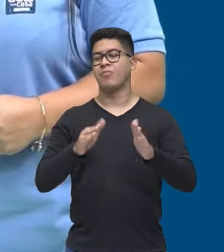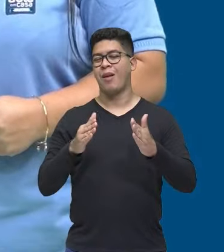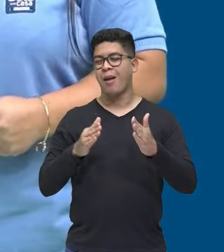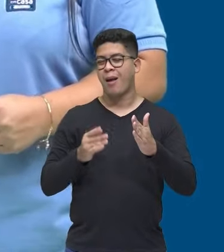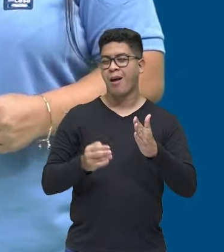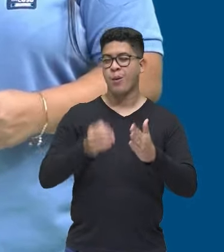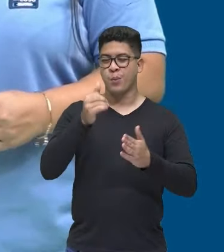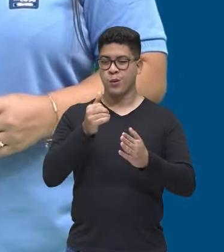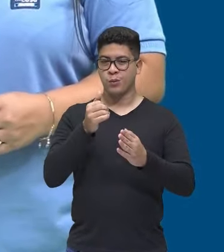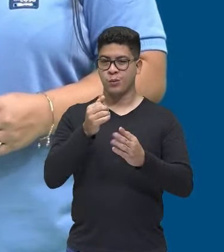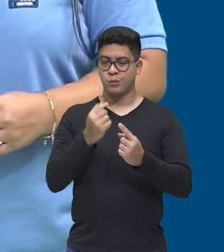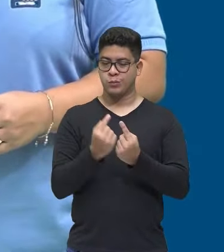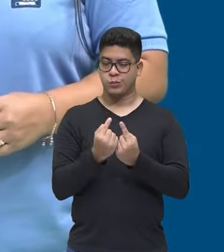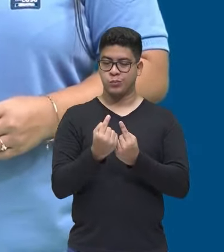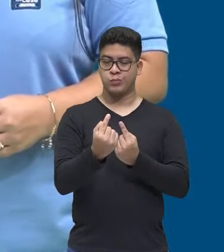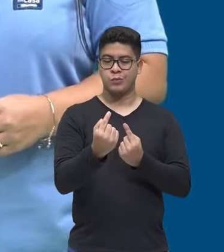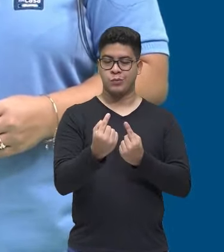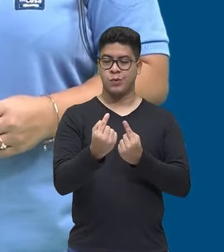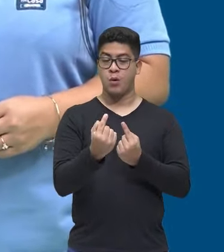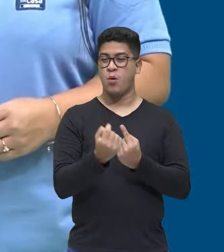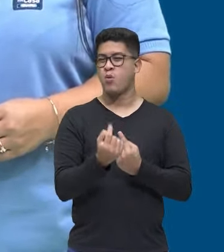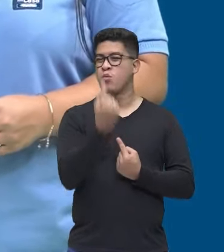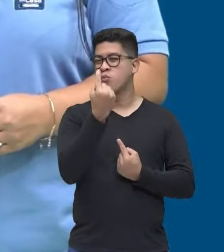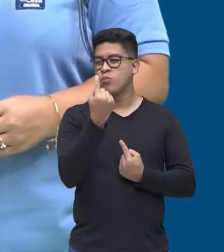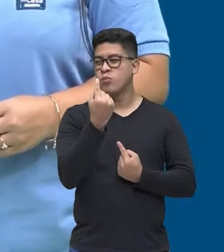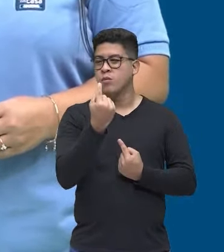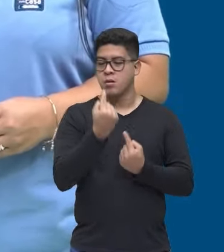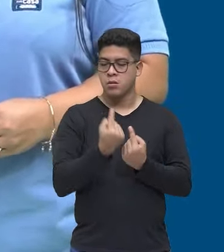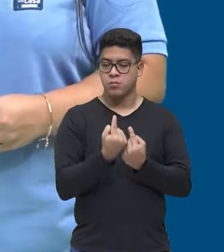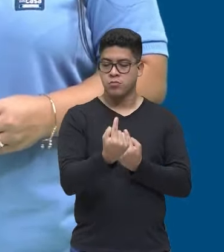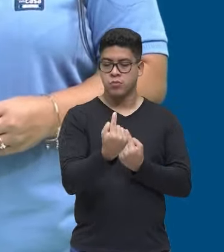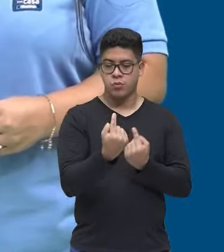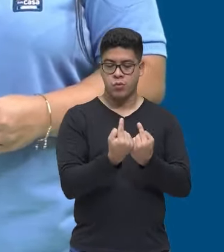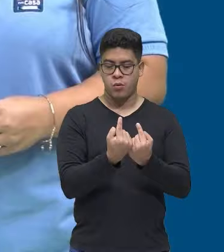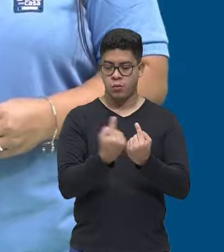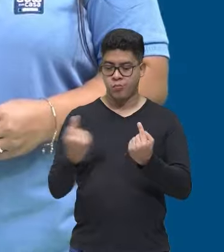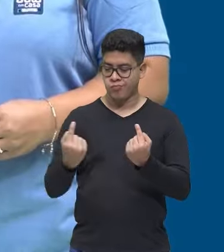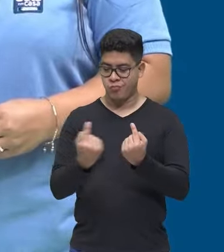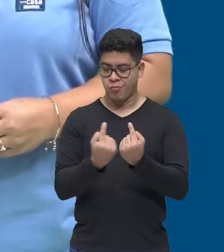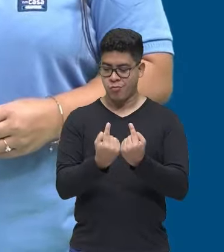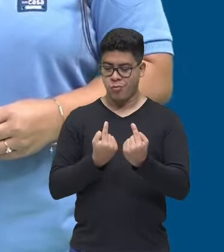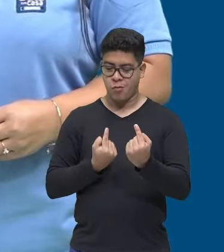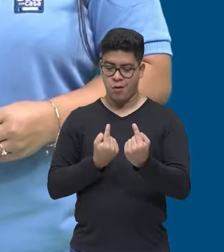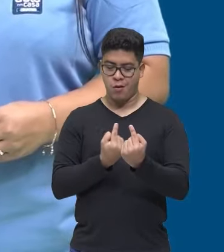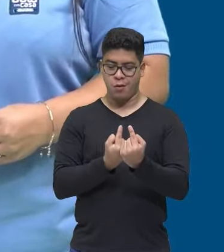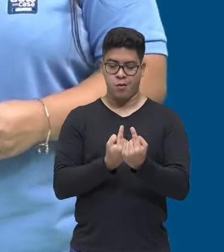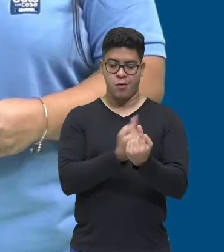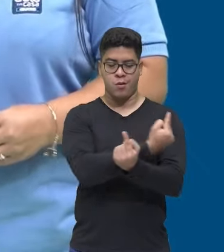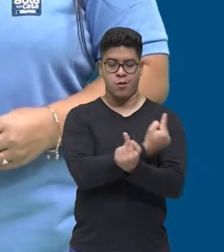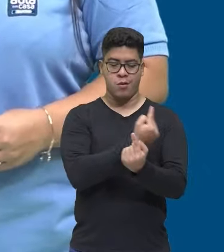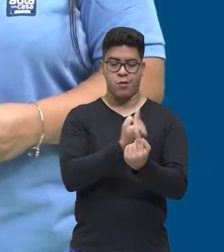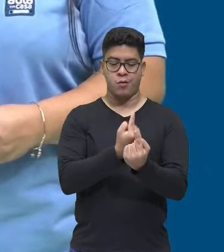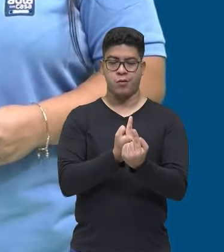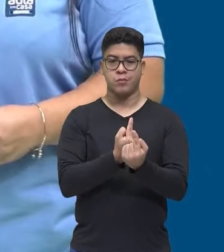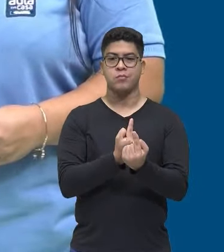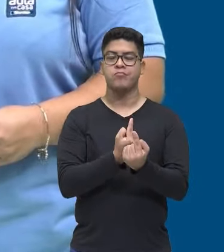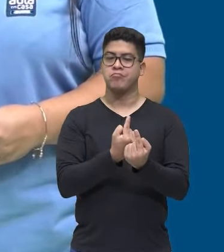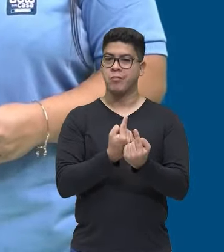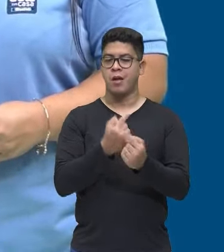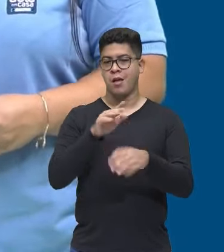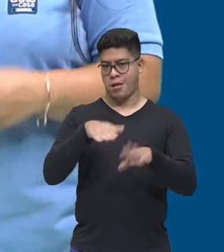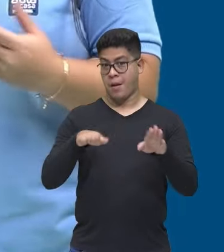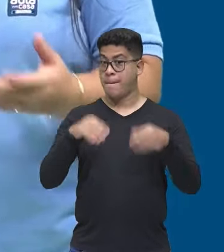tá bom? Então lembrem-se, o objetivo desse jogo é dar checkmate no rei adversário. E para isso eu preciso proteger o